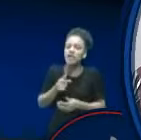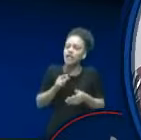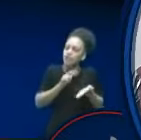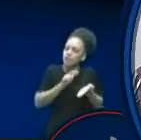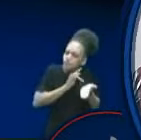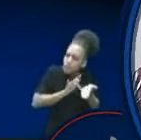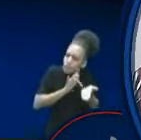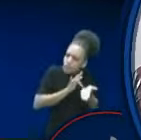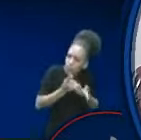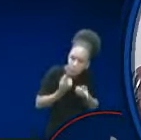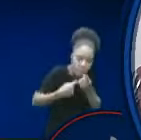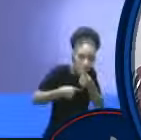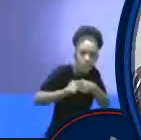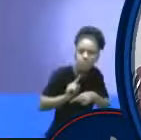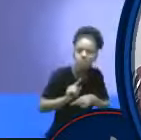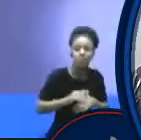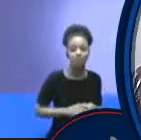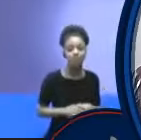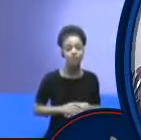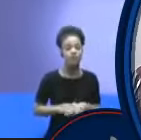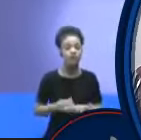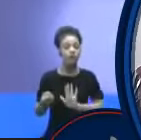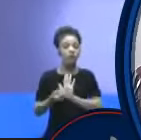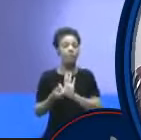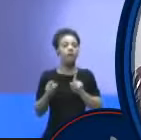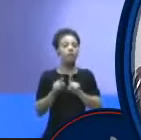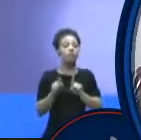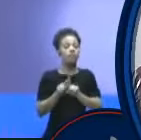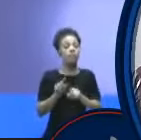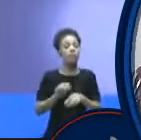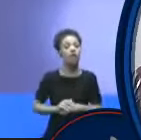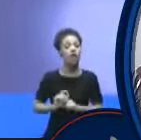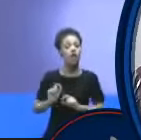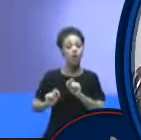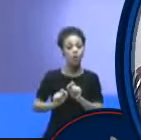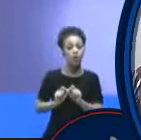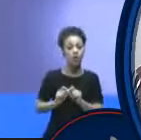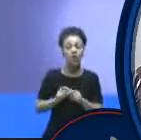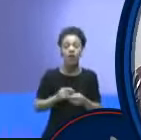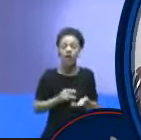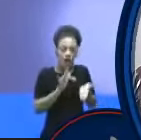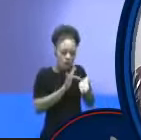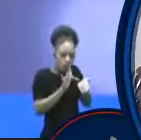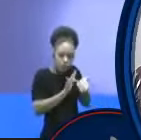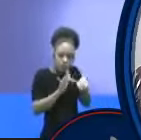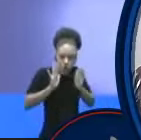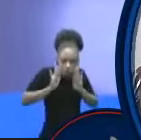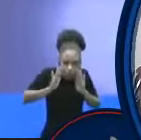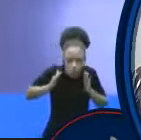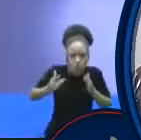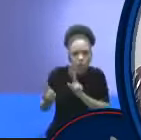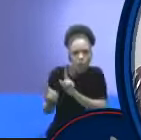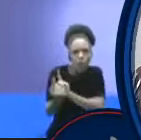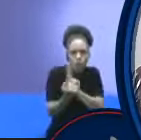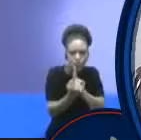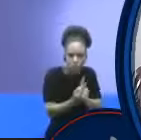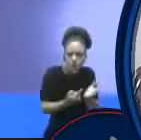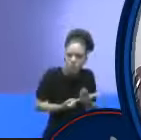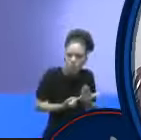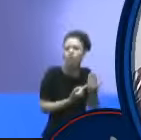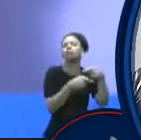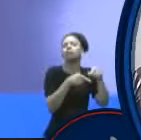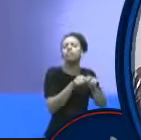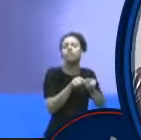digital. A bandeira traz também os atributos da conveniência omnicanal, foco nas categorias de